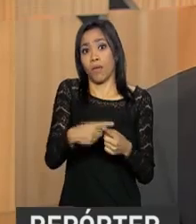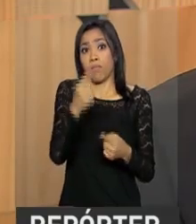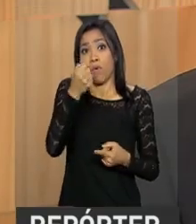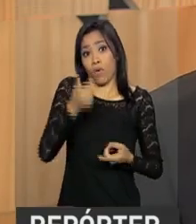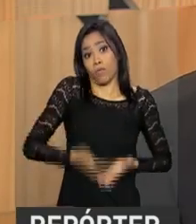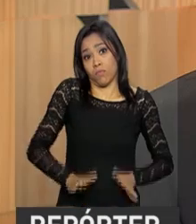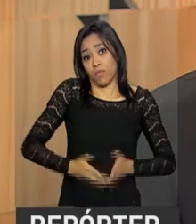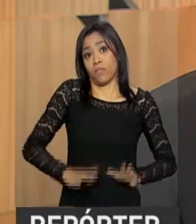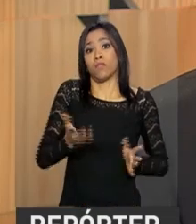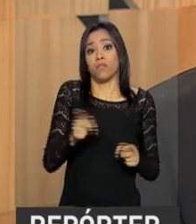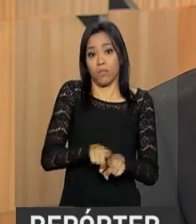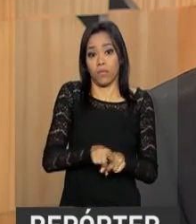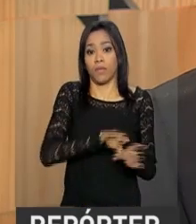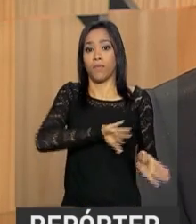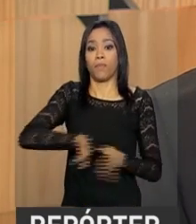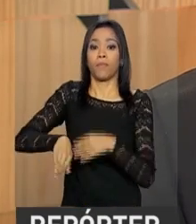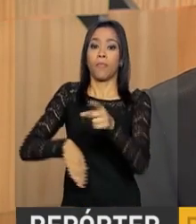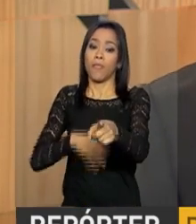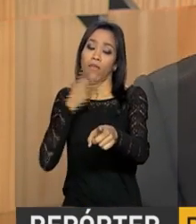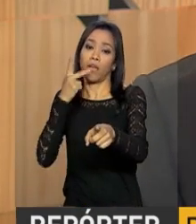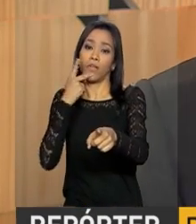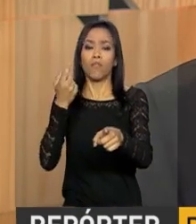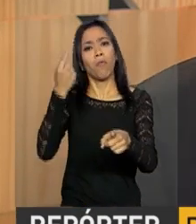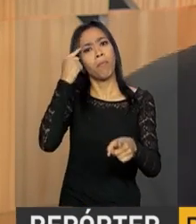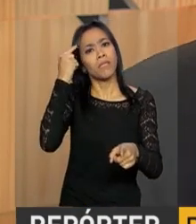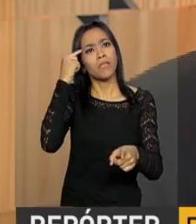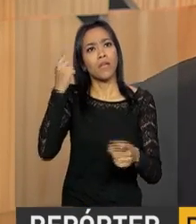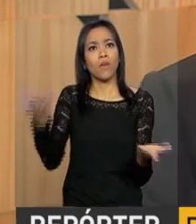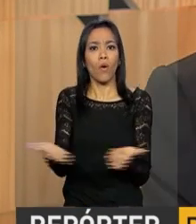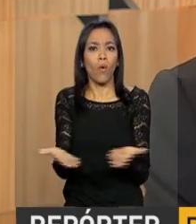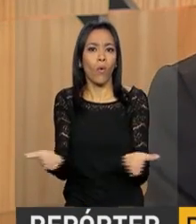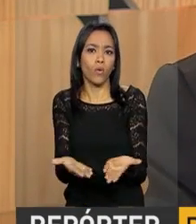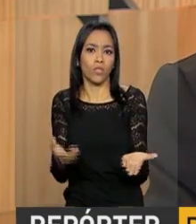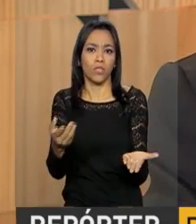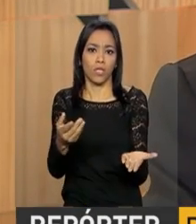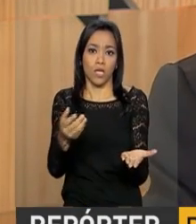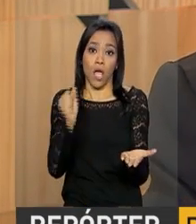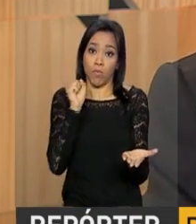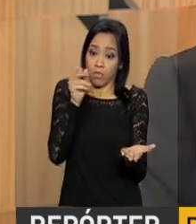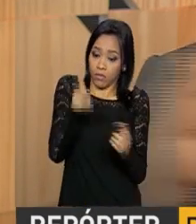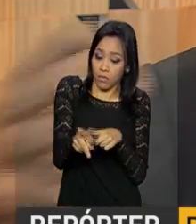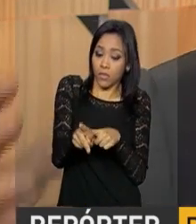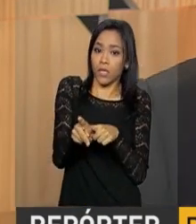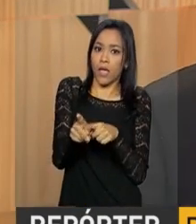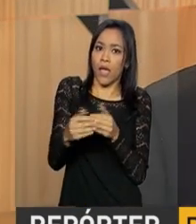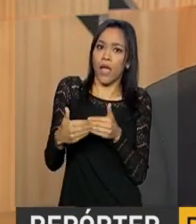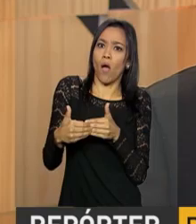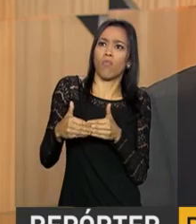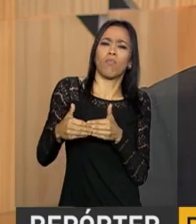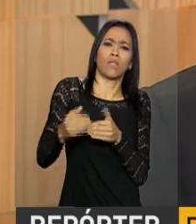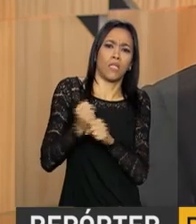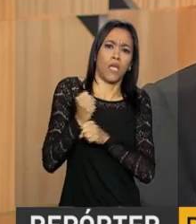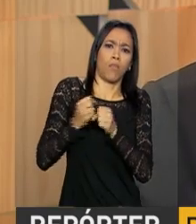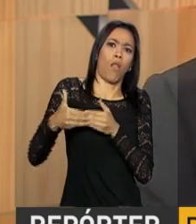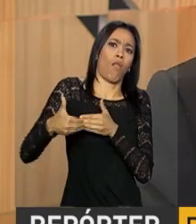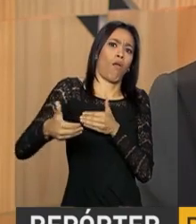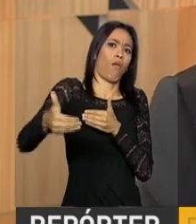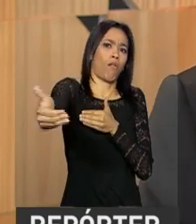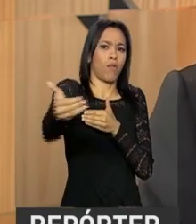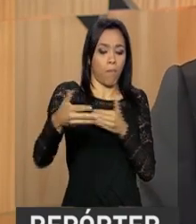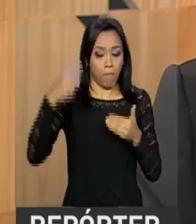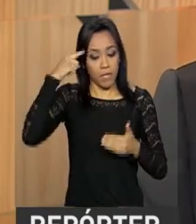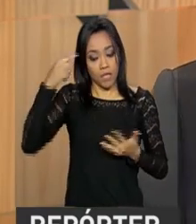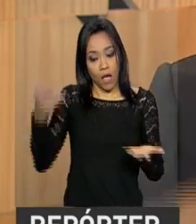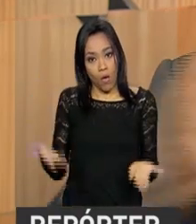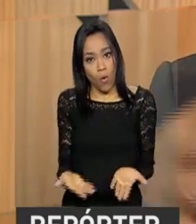Quando nós falamos de previdência, nós não podemos pensar só no presente. Previdência é um processo de longo prazo. Nós temos de pensar no